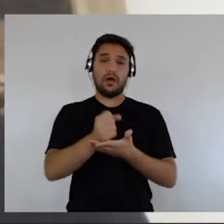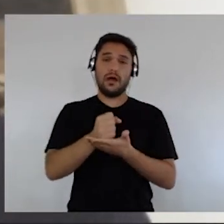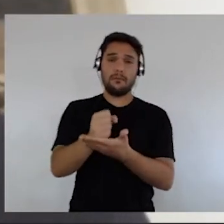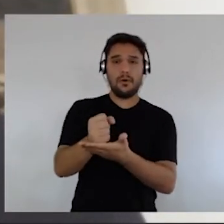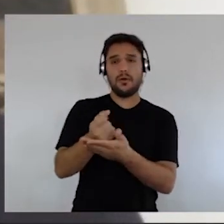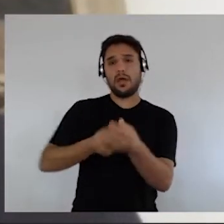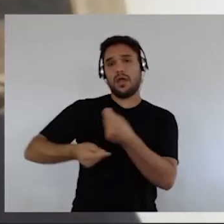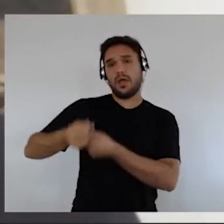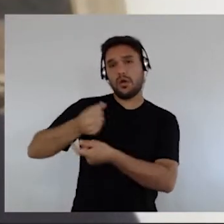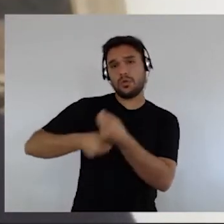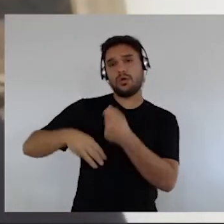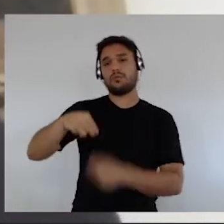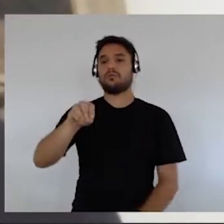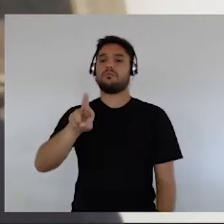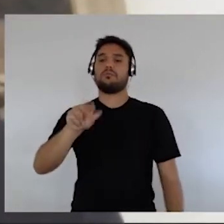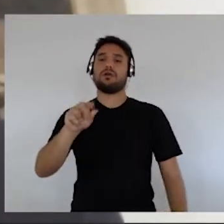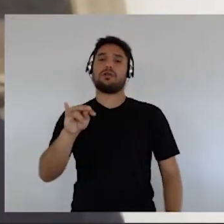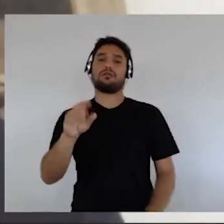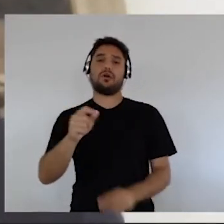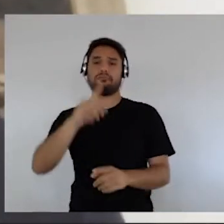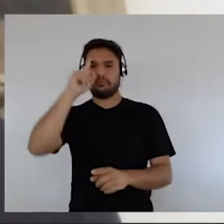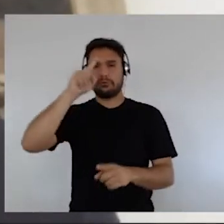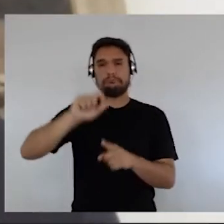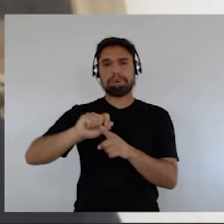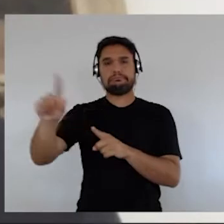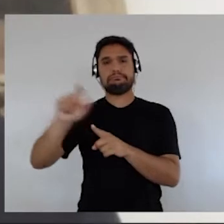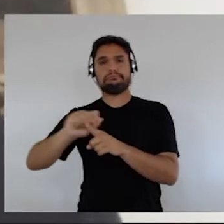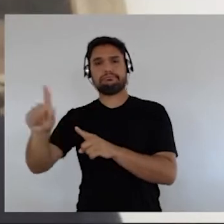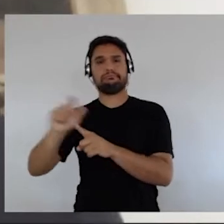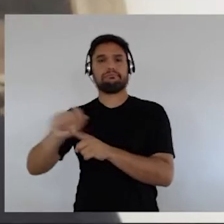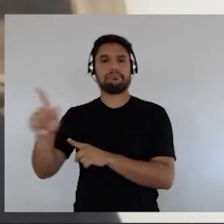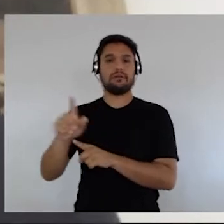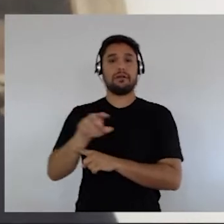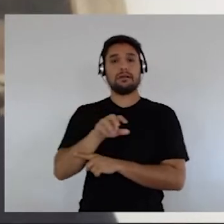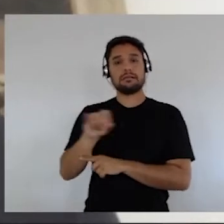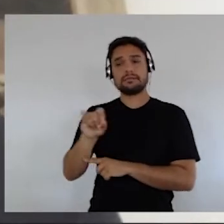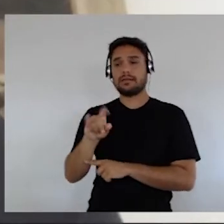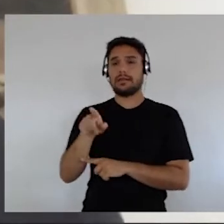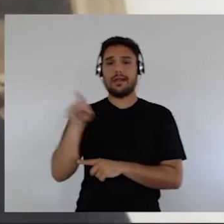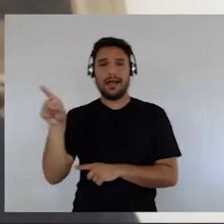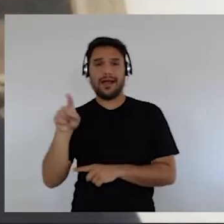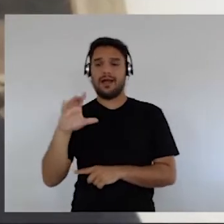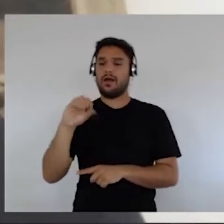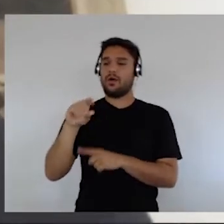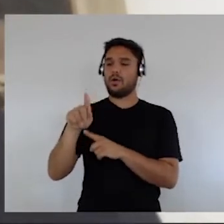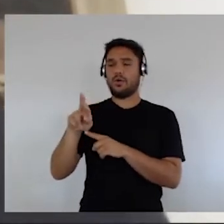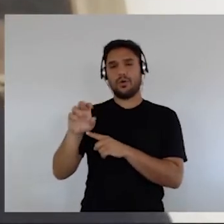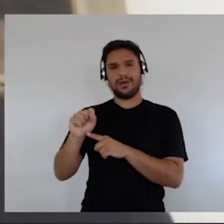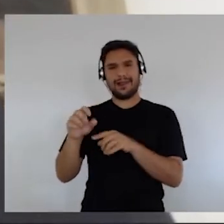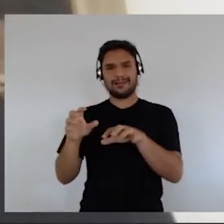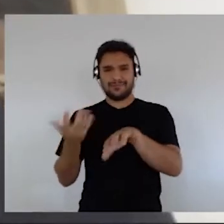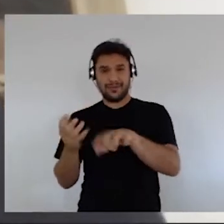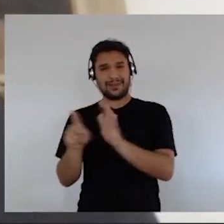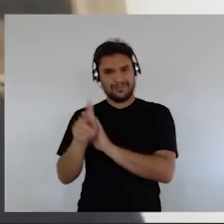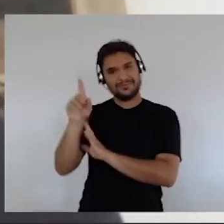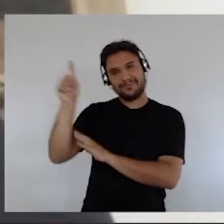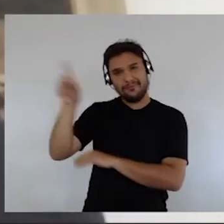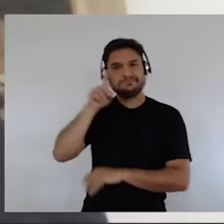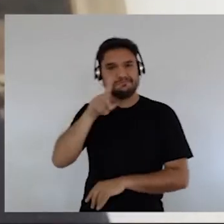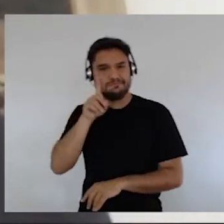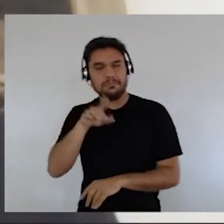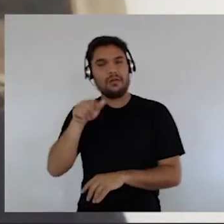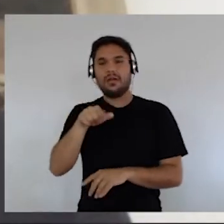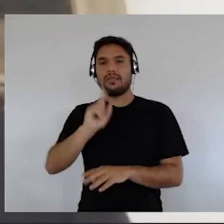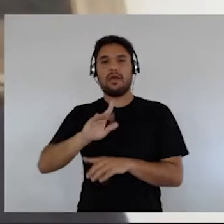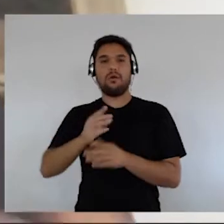econômicos e moratórias de despejo que começarão a expirar se o Congresso não os abordar no próximo pacote de ajuda